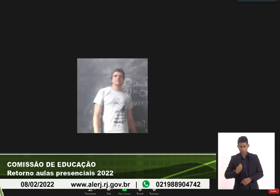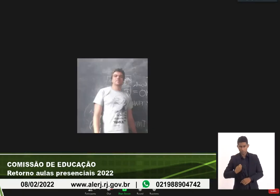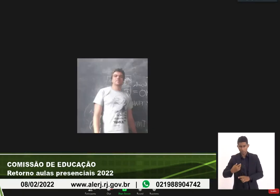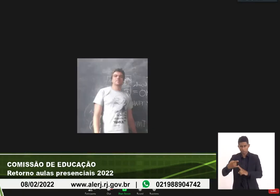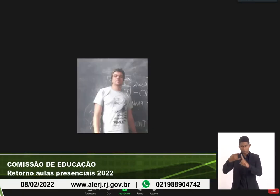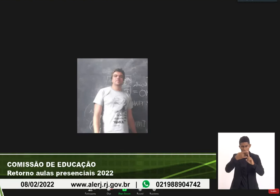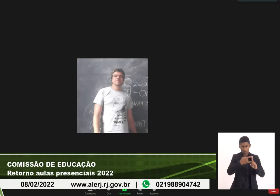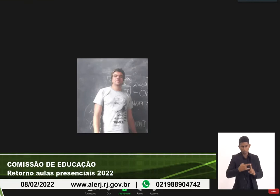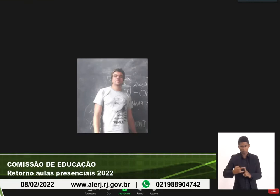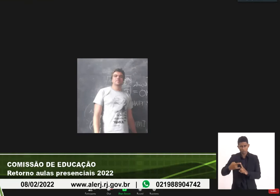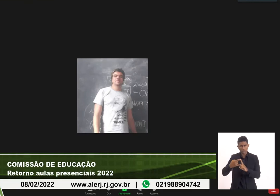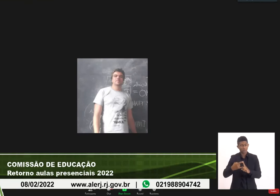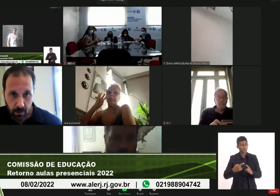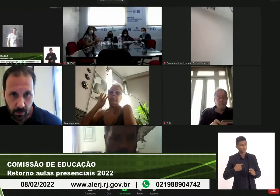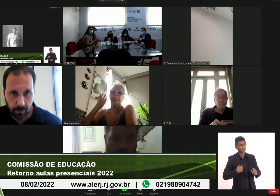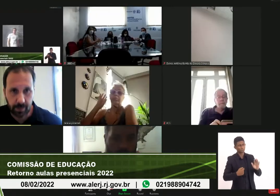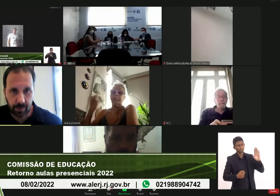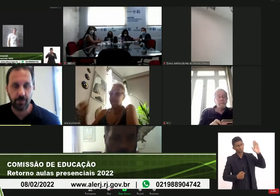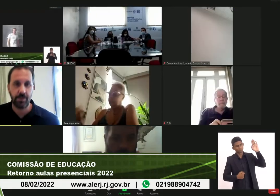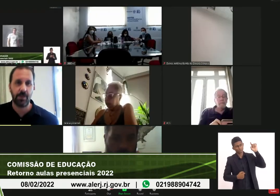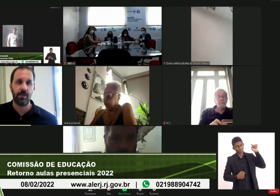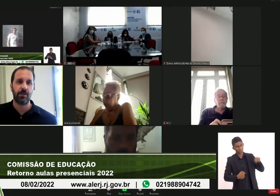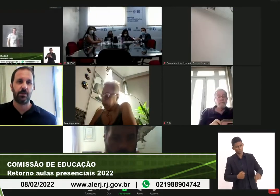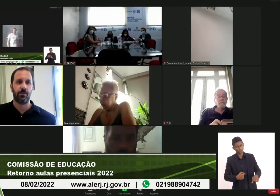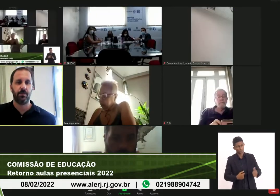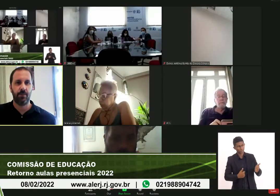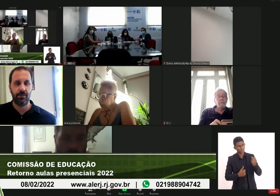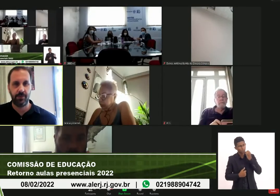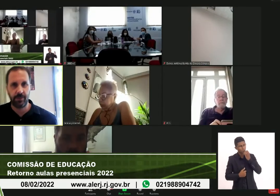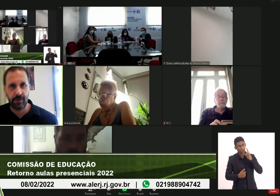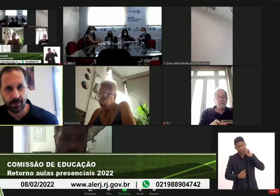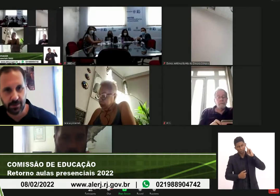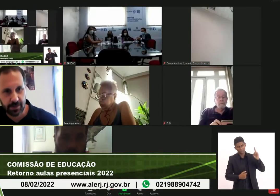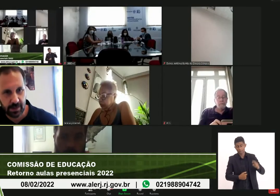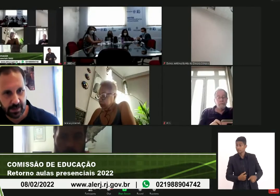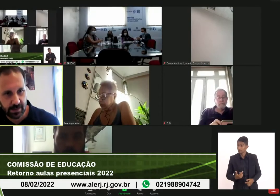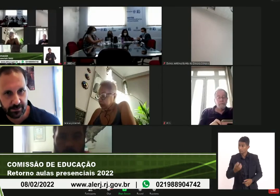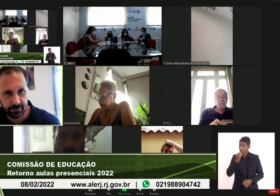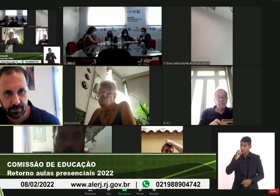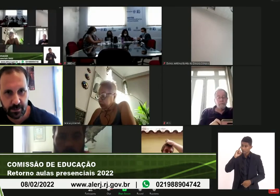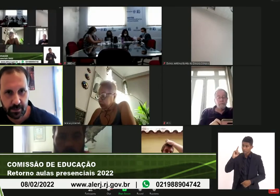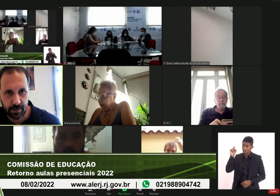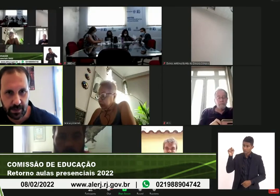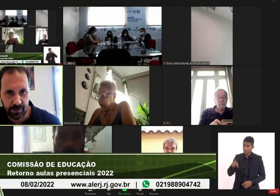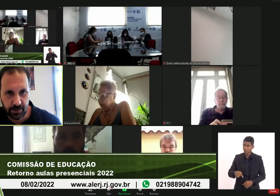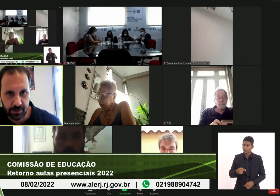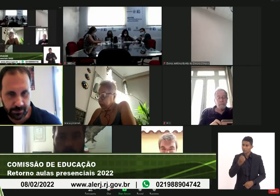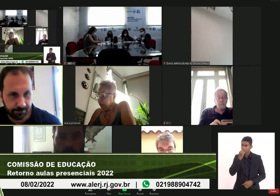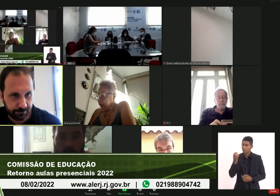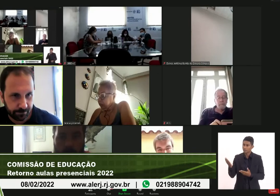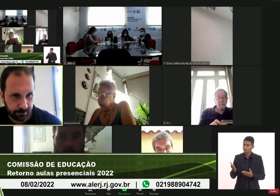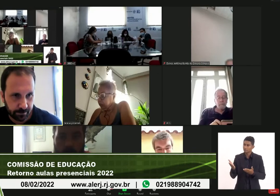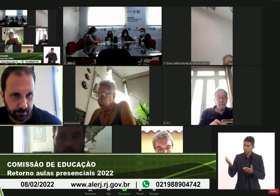Aqui, Flávio. Bom dia. Opa, bom dia, Ângelo. Bem-vindo aqui à nossa audiência. A palavra é